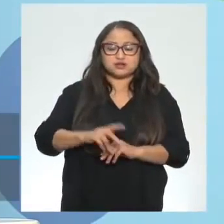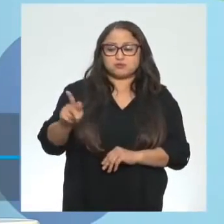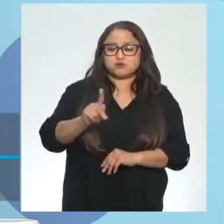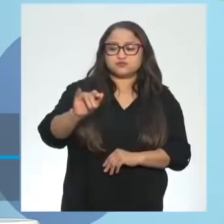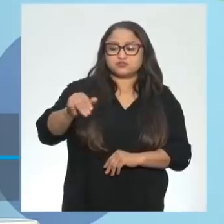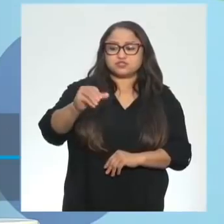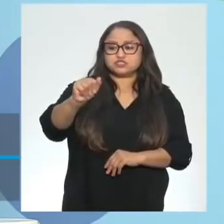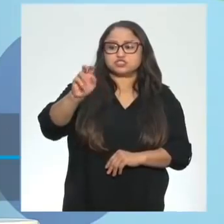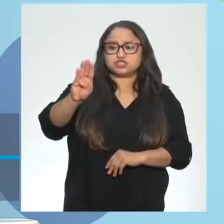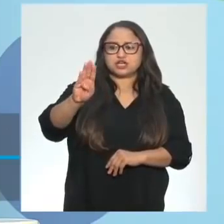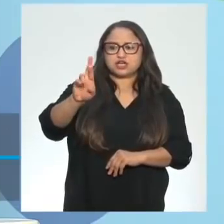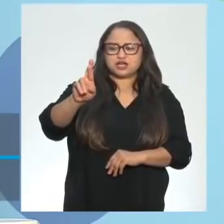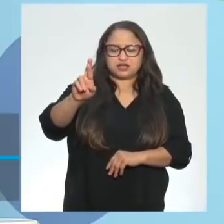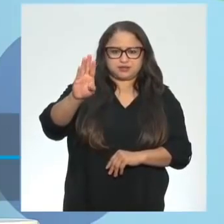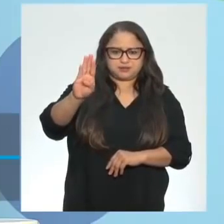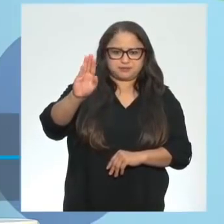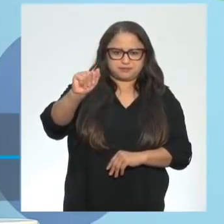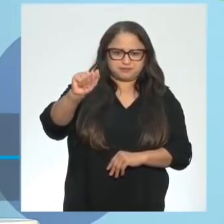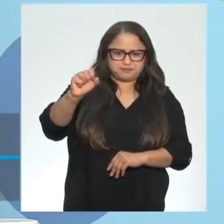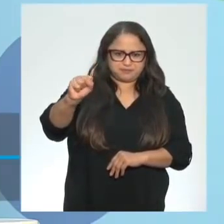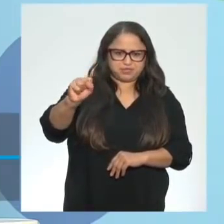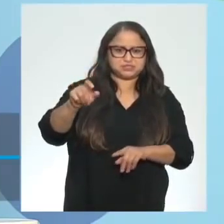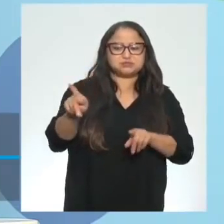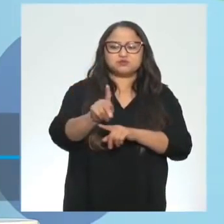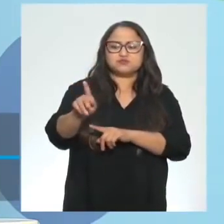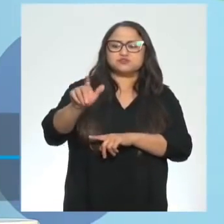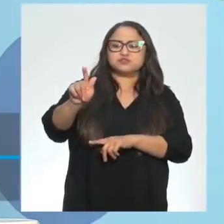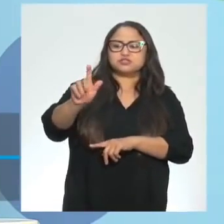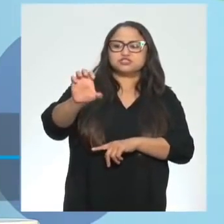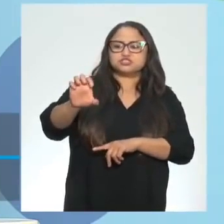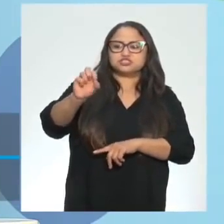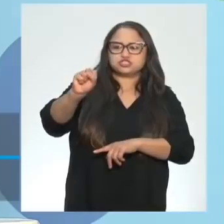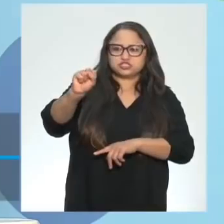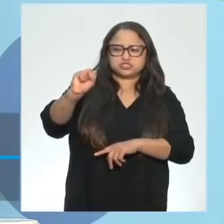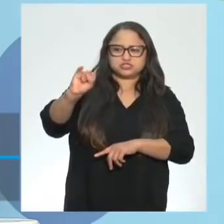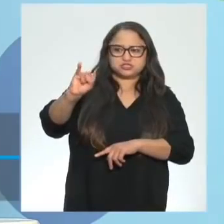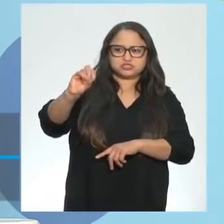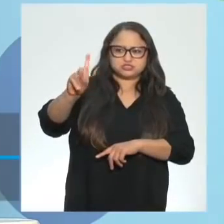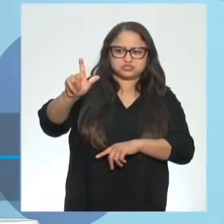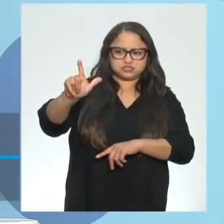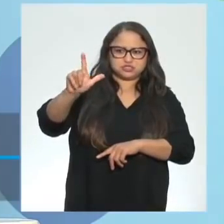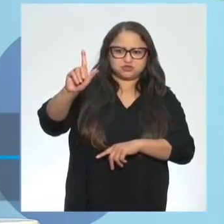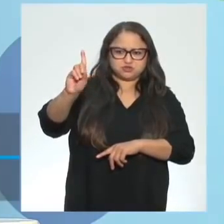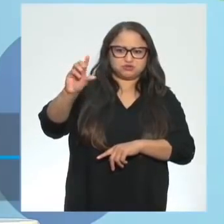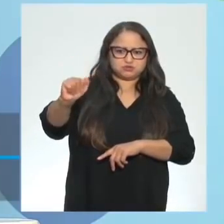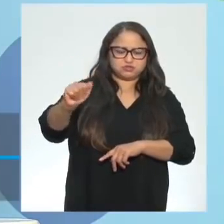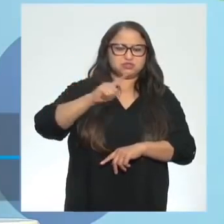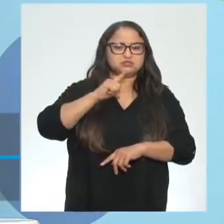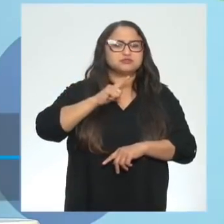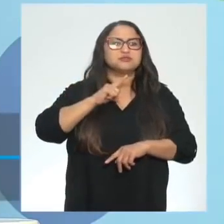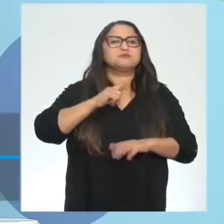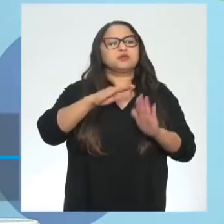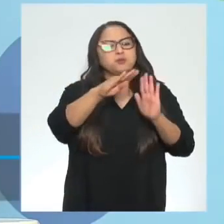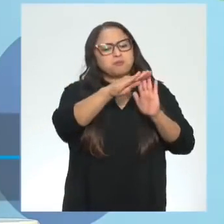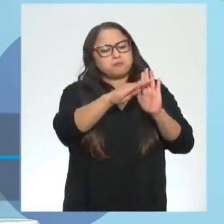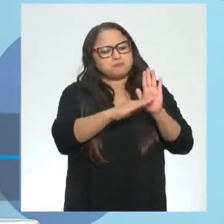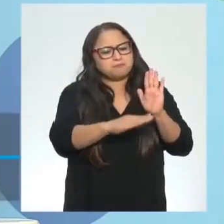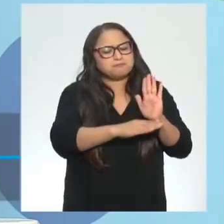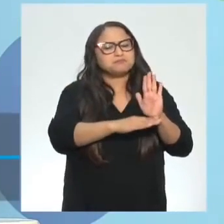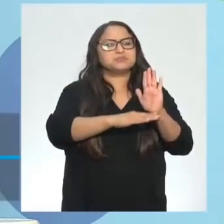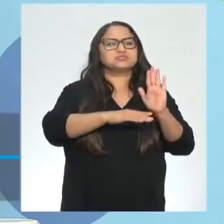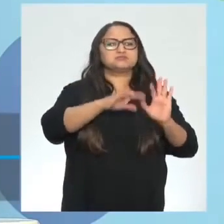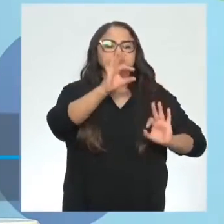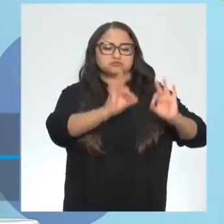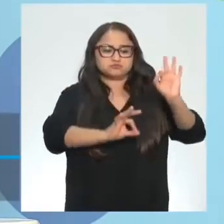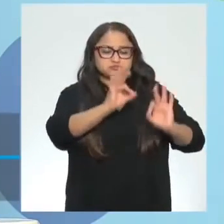a professora acho que é Gessilda, todos eles falaram a questão de plano, planejamento, e o